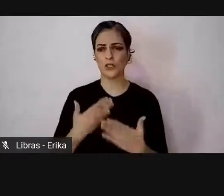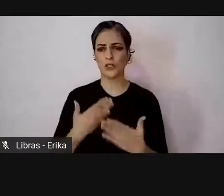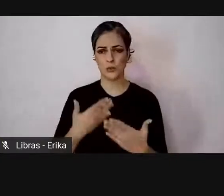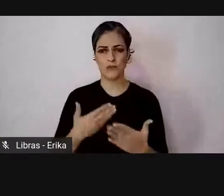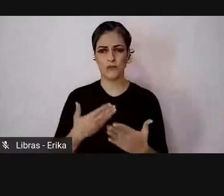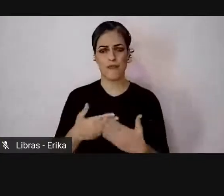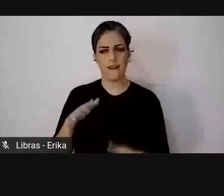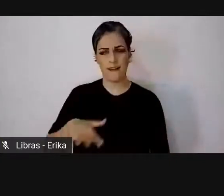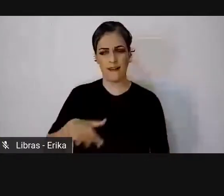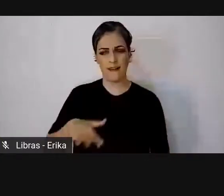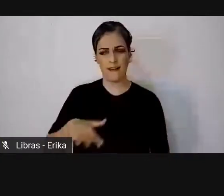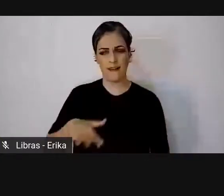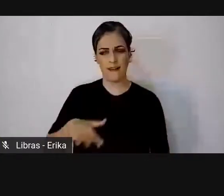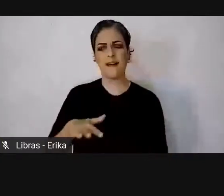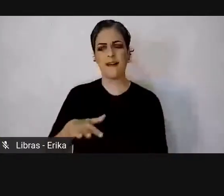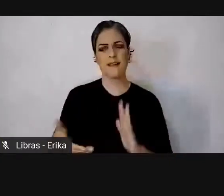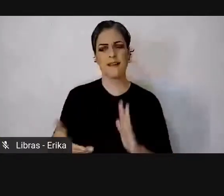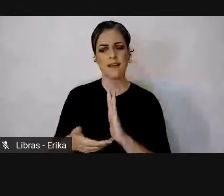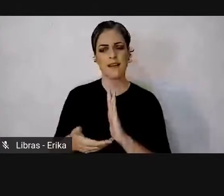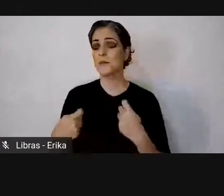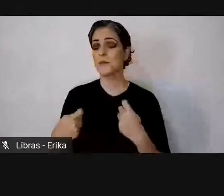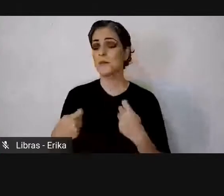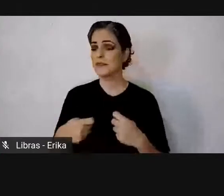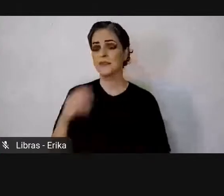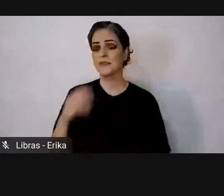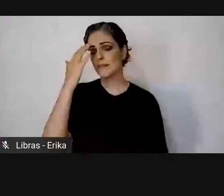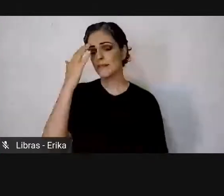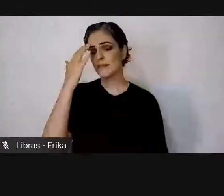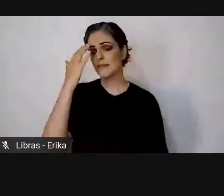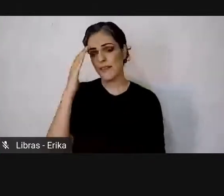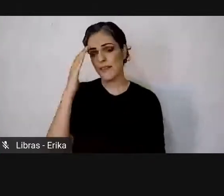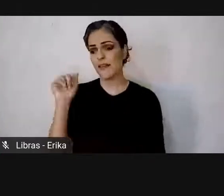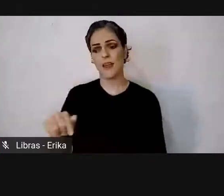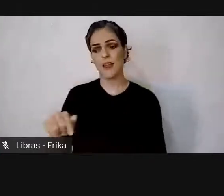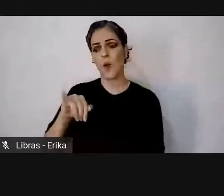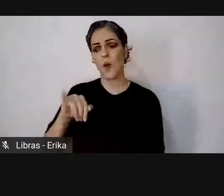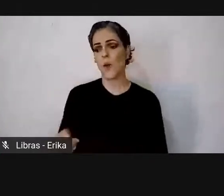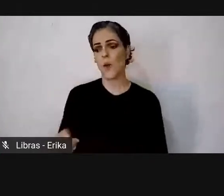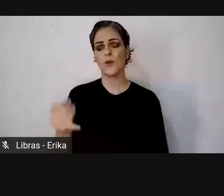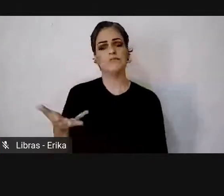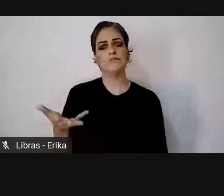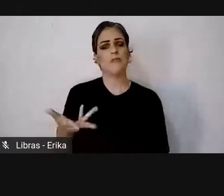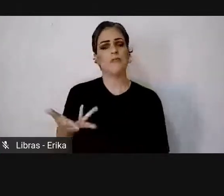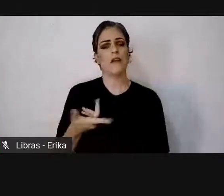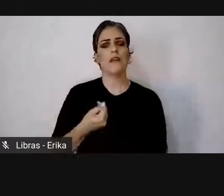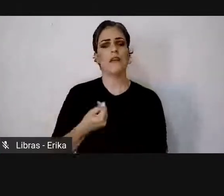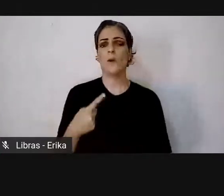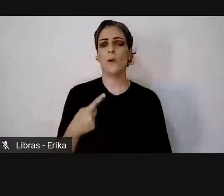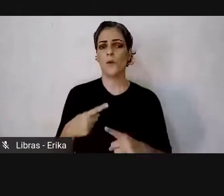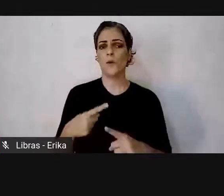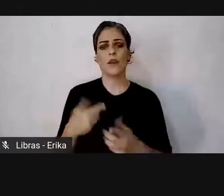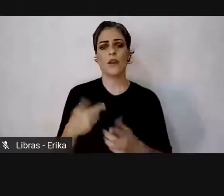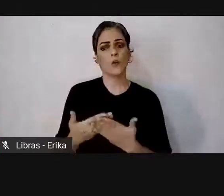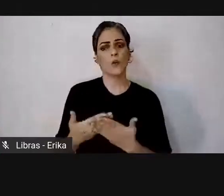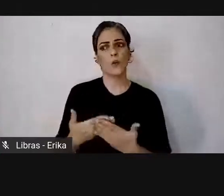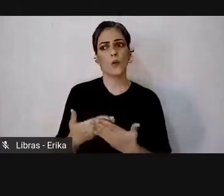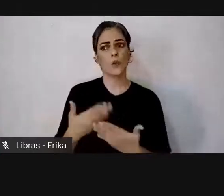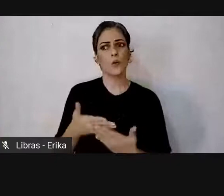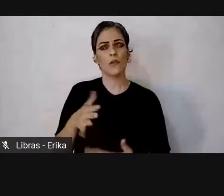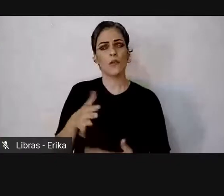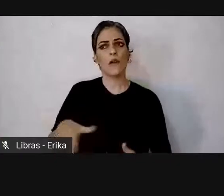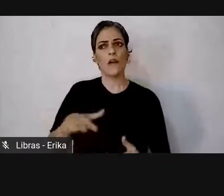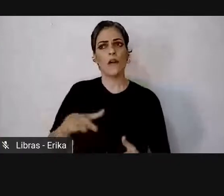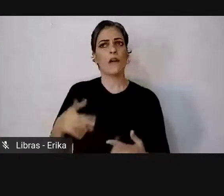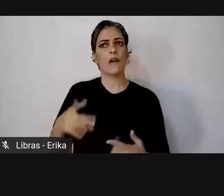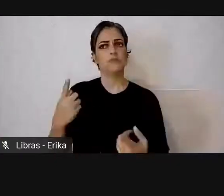oportunidade fantástica, porque você está estudando um parlamento que é extremamente avançado, que está conectado com outros parlamentos